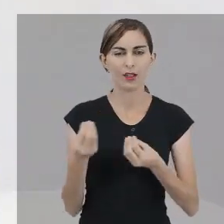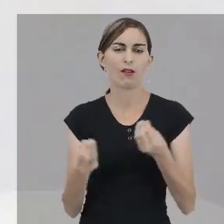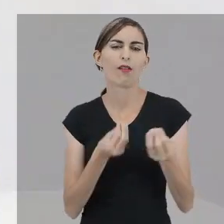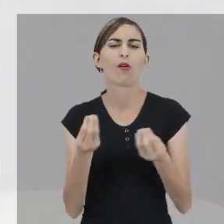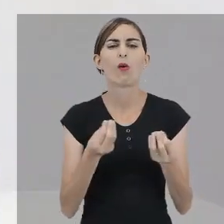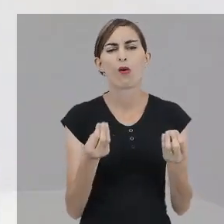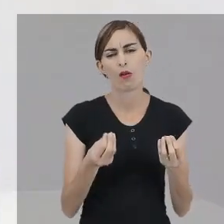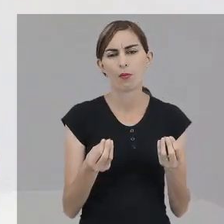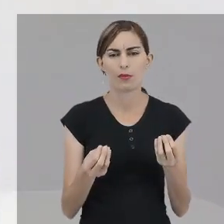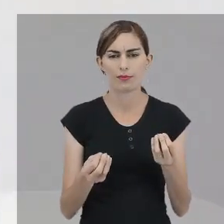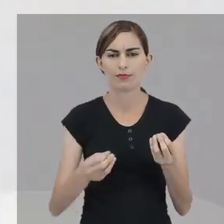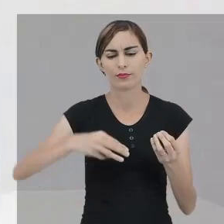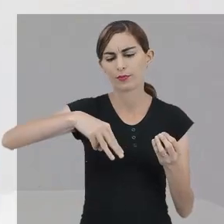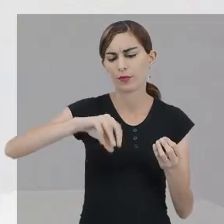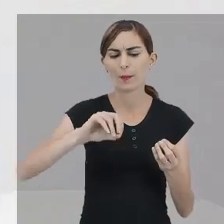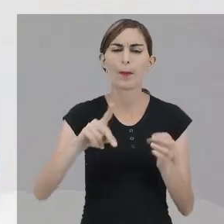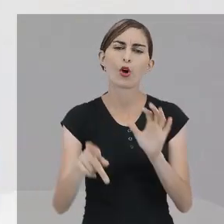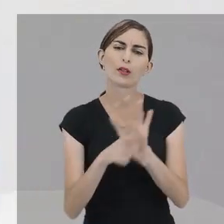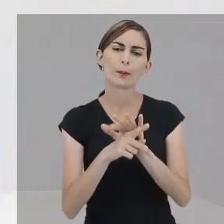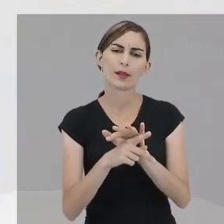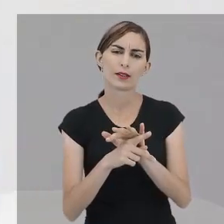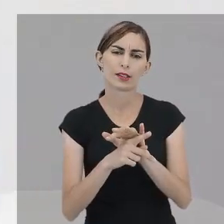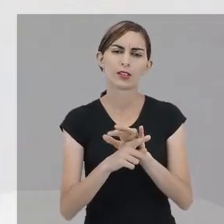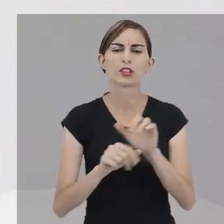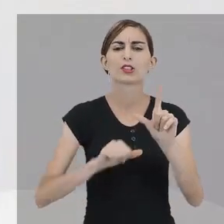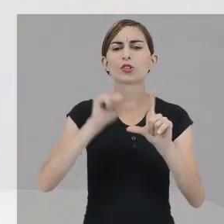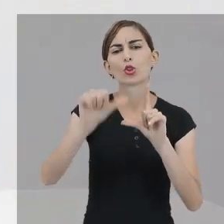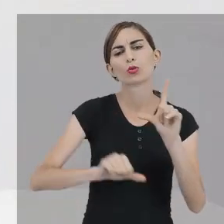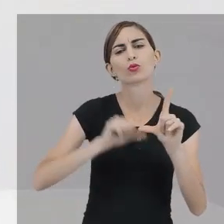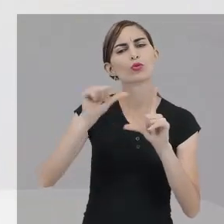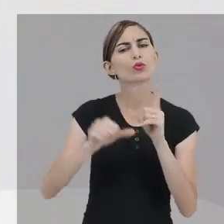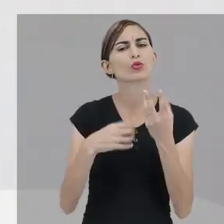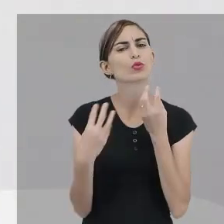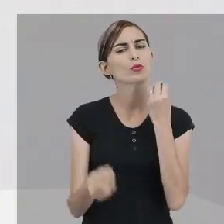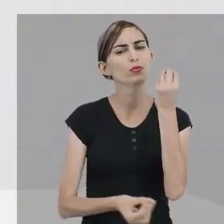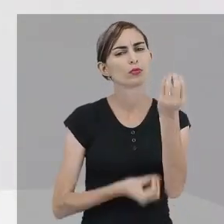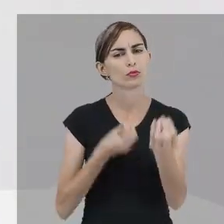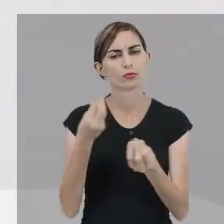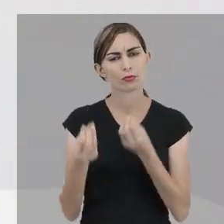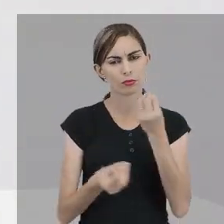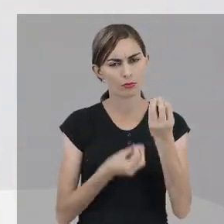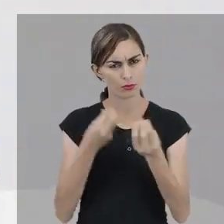moda interfere sobre as operações logísticas?